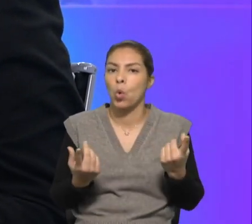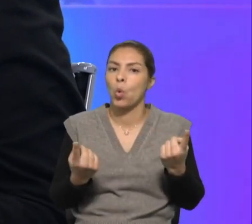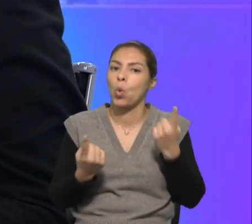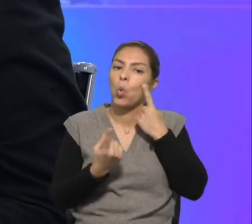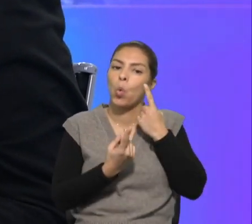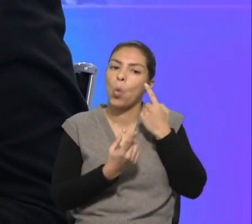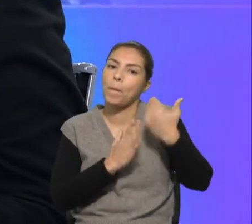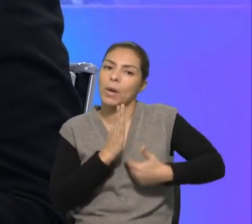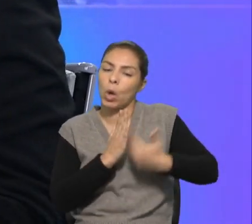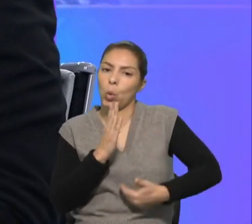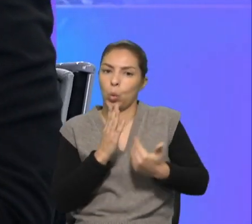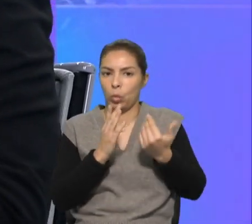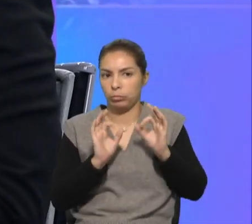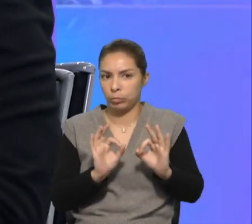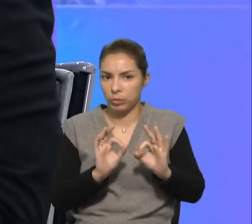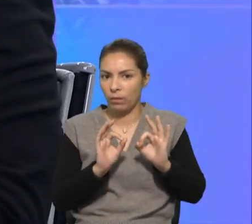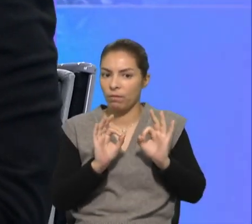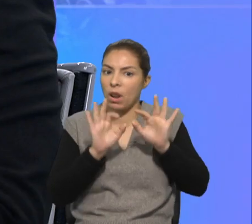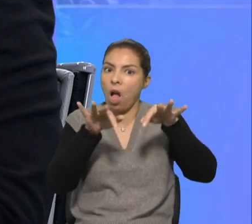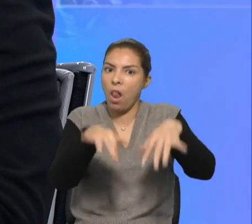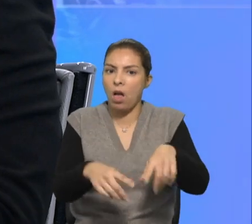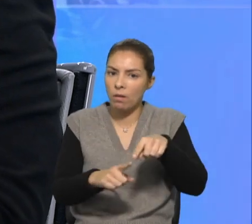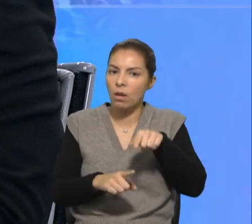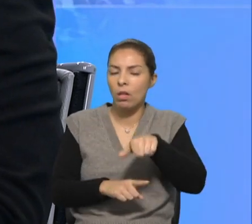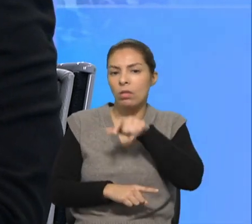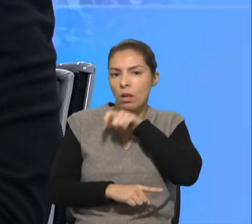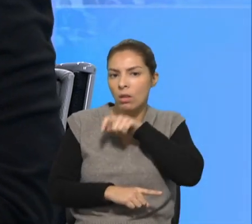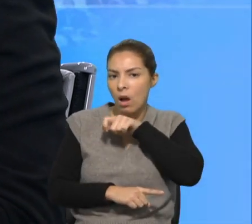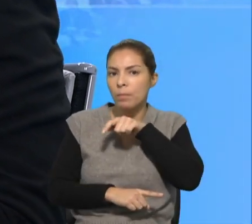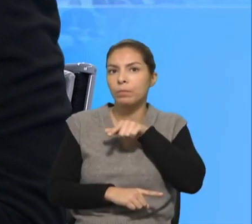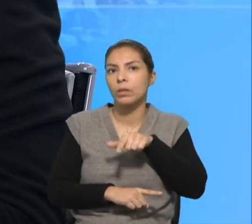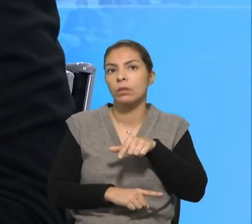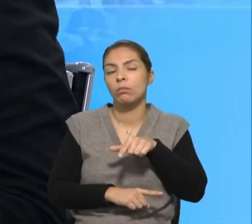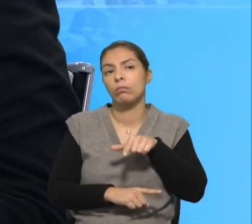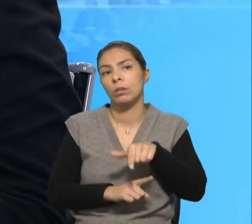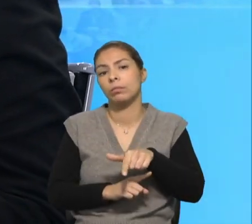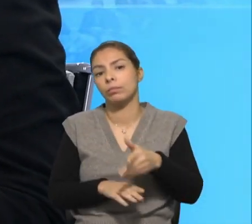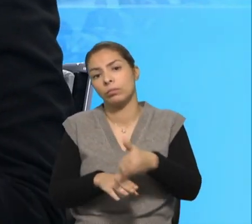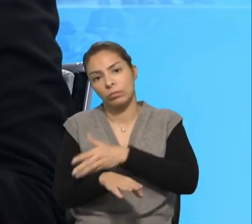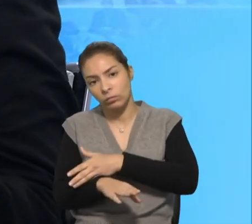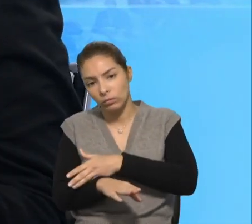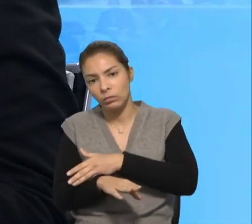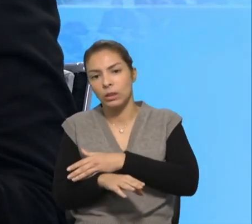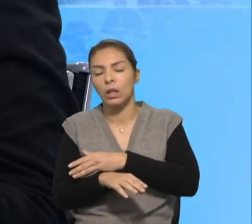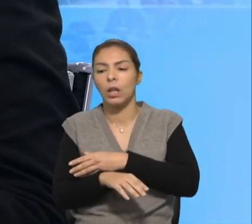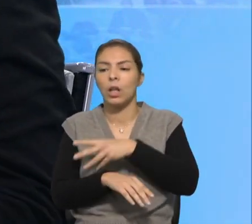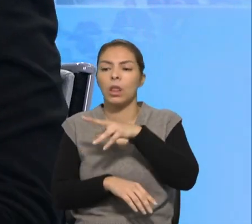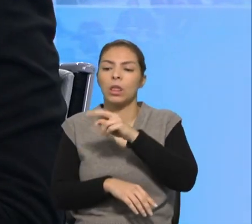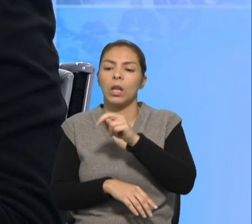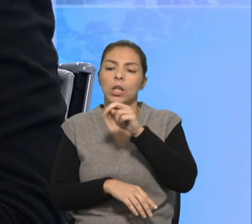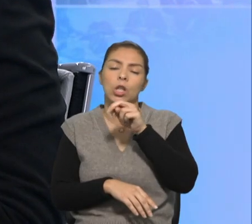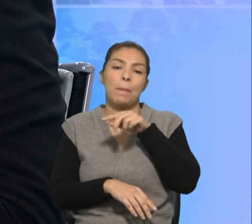tem 10 grupos de trabalho que ainda continuam a trabalhar durante 2025 de temas, alguns daquelas ditas